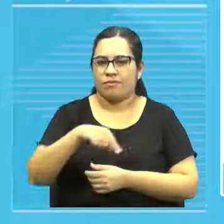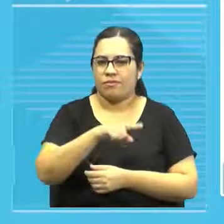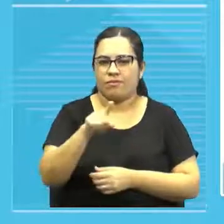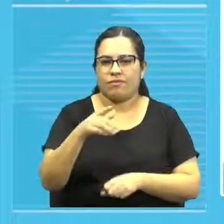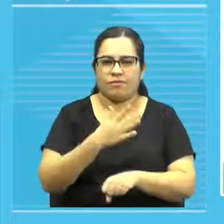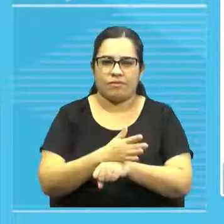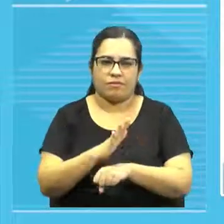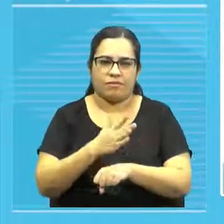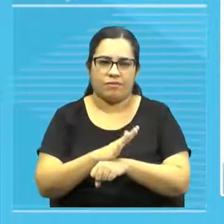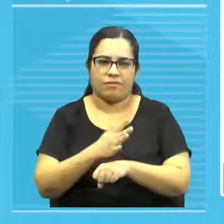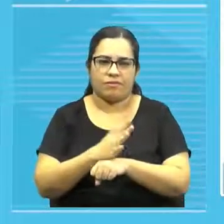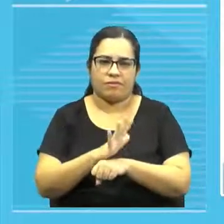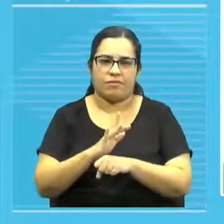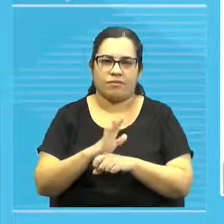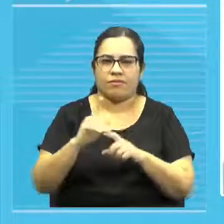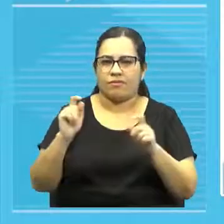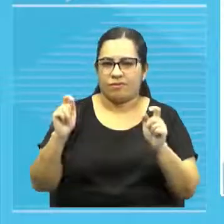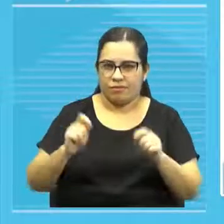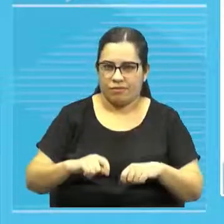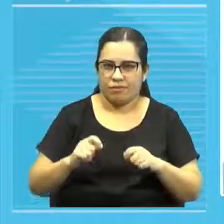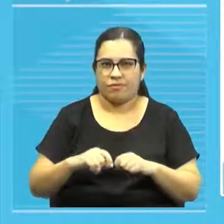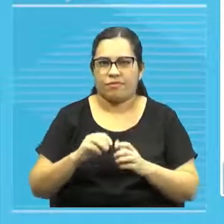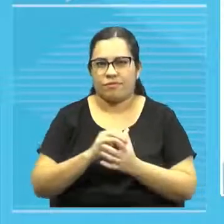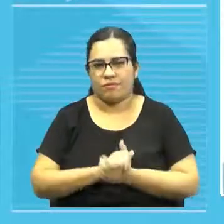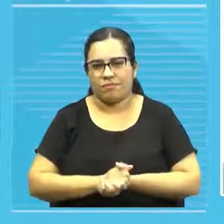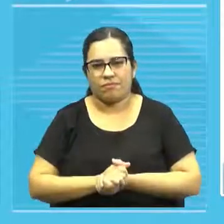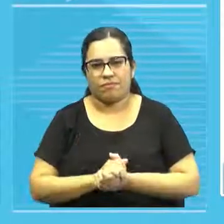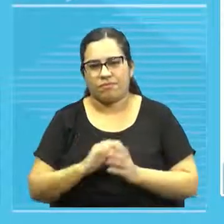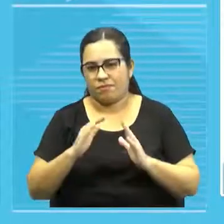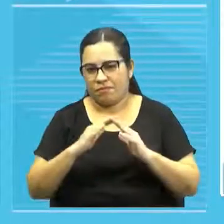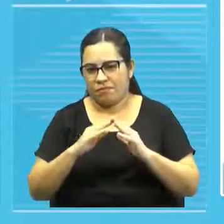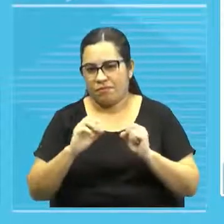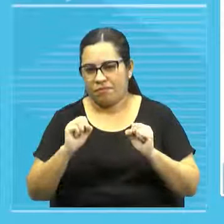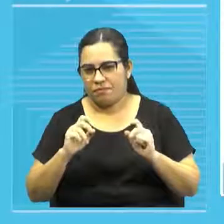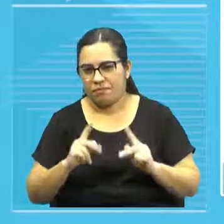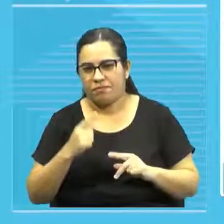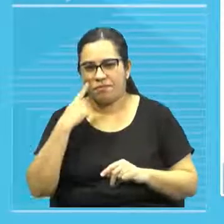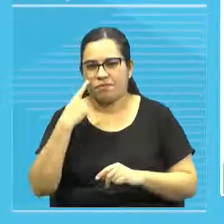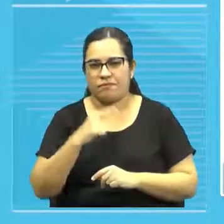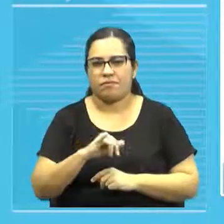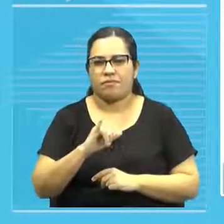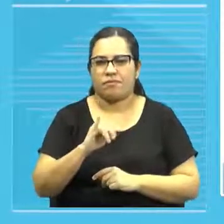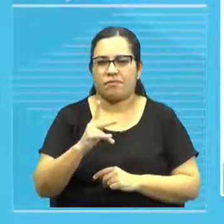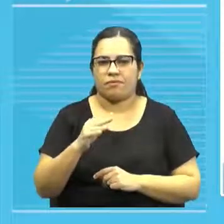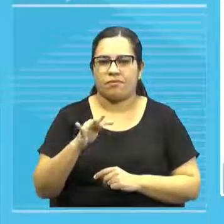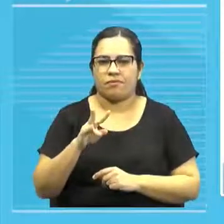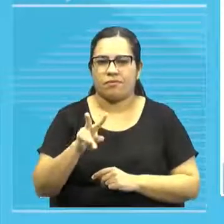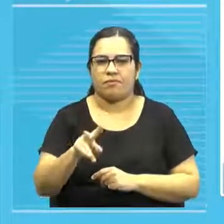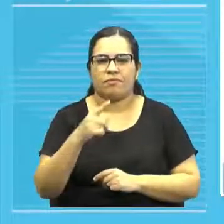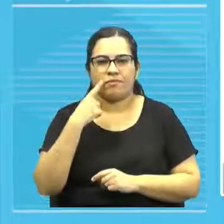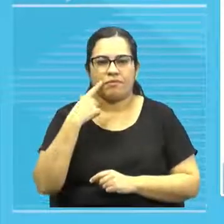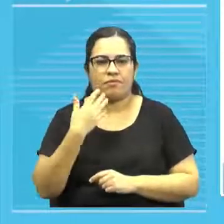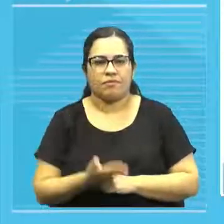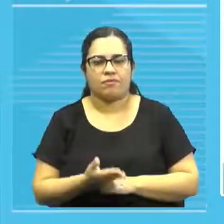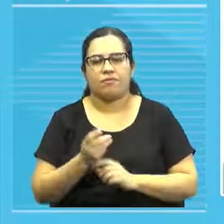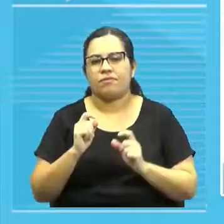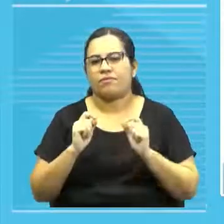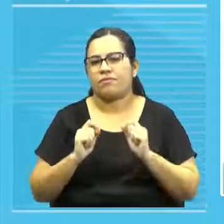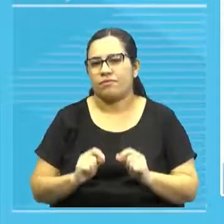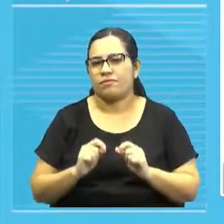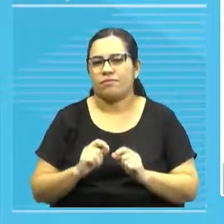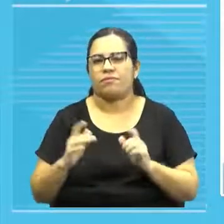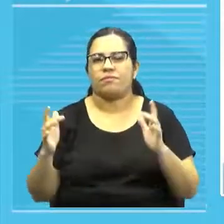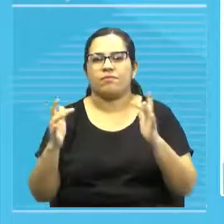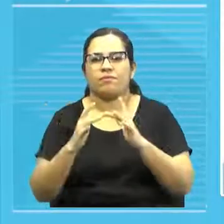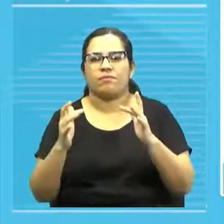aqui para vocês fazerem em casa estou olhando aqui pelo IPTV e vejo aqui